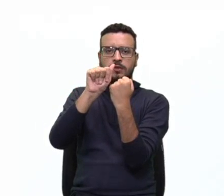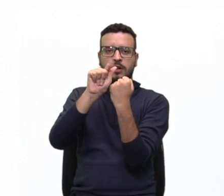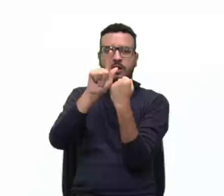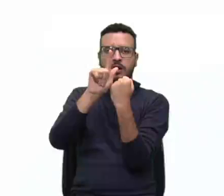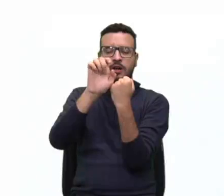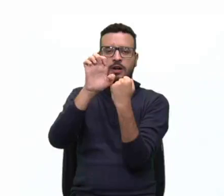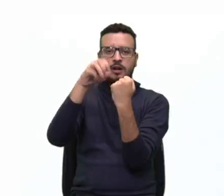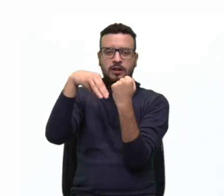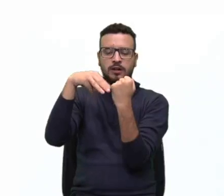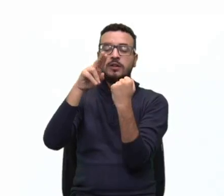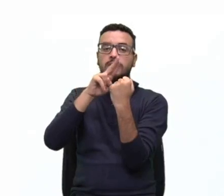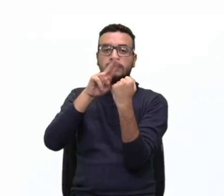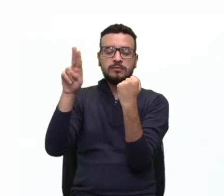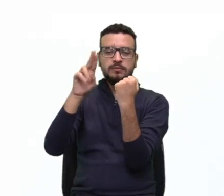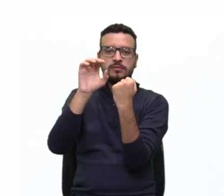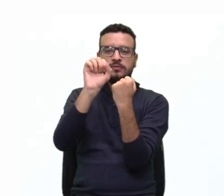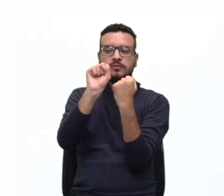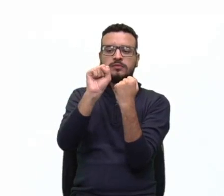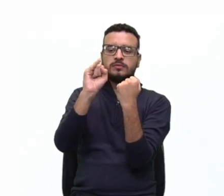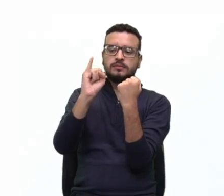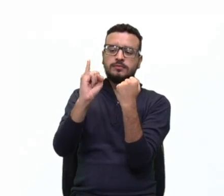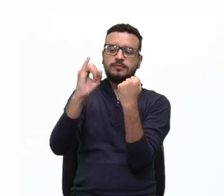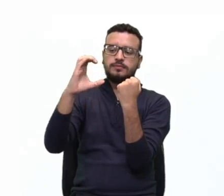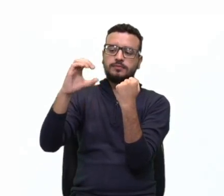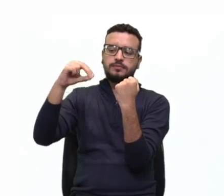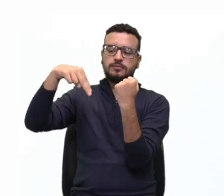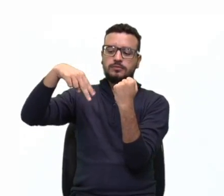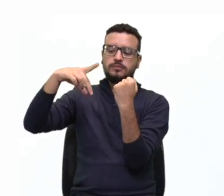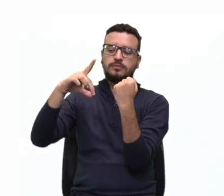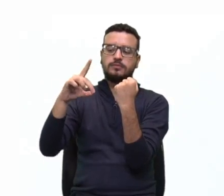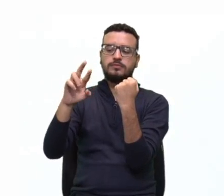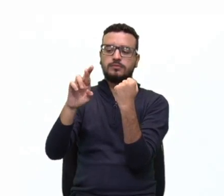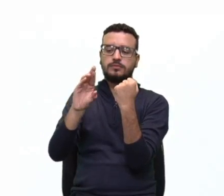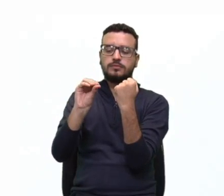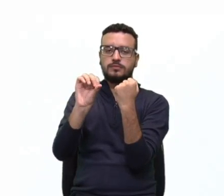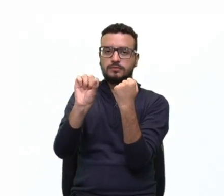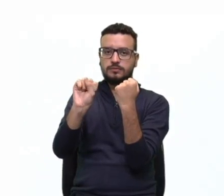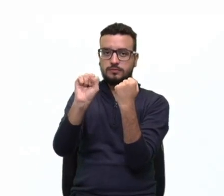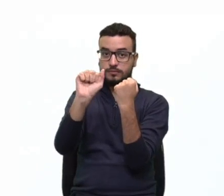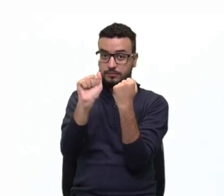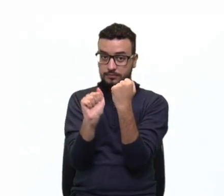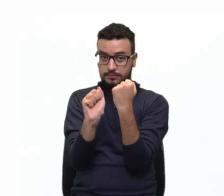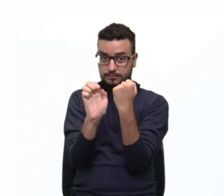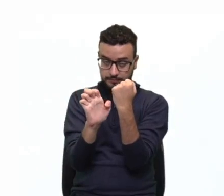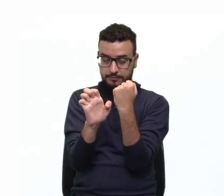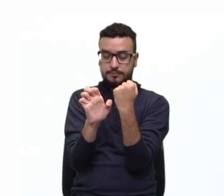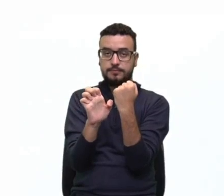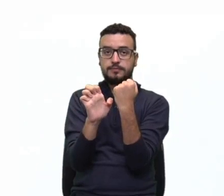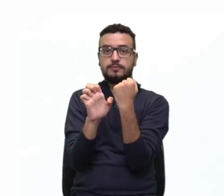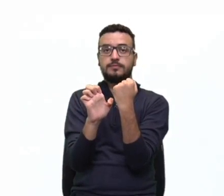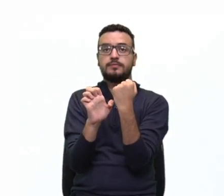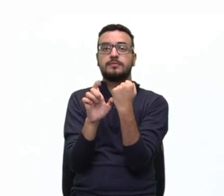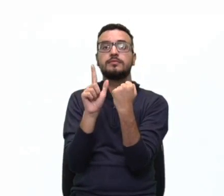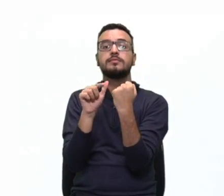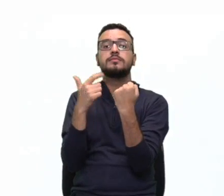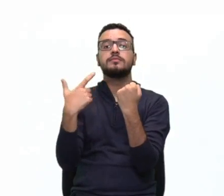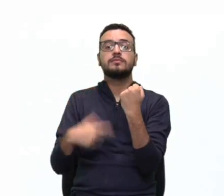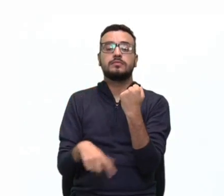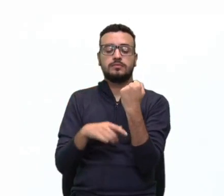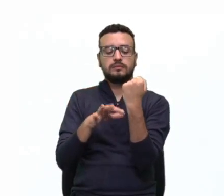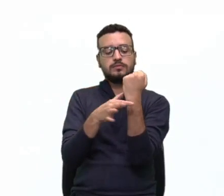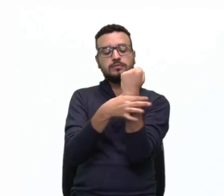sincondrose. Então, nós temos como sincondrose primária a cartilagem que fica entre epífises